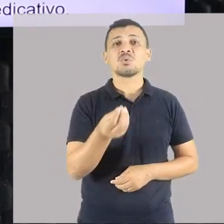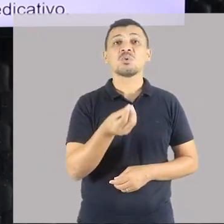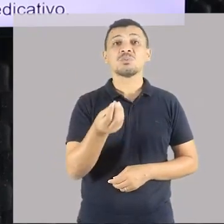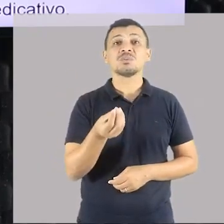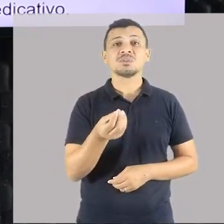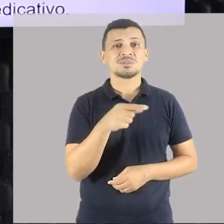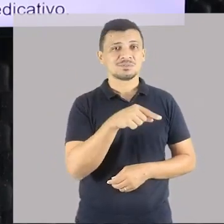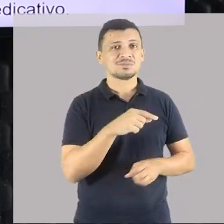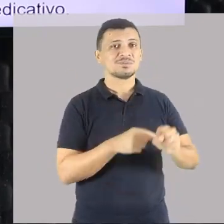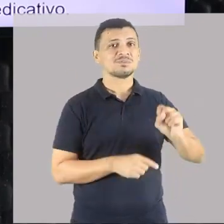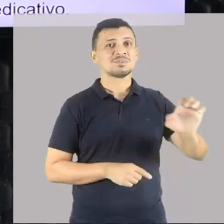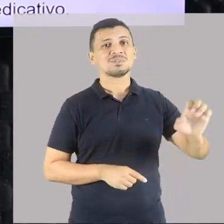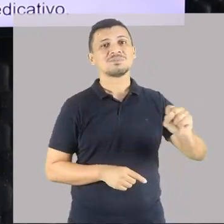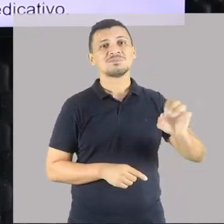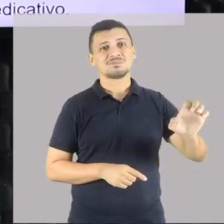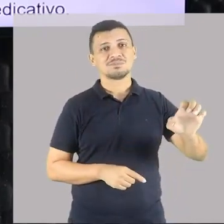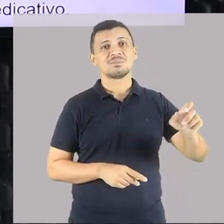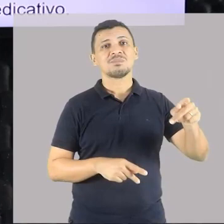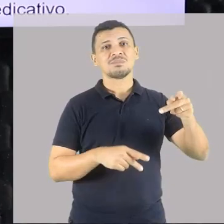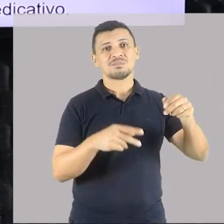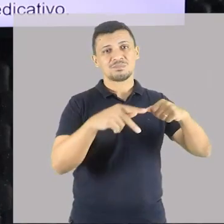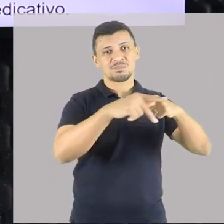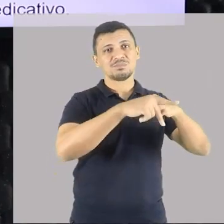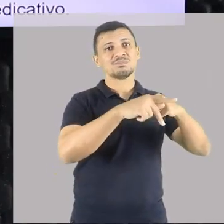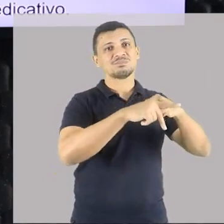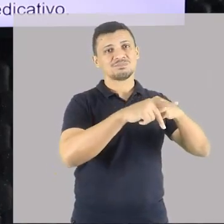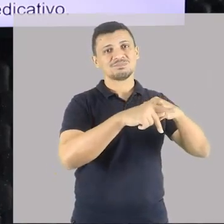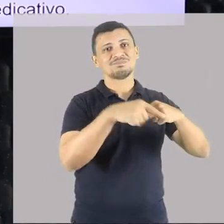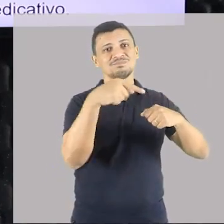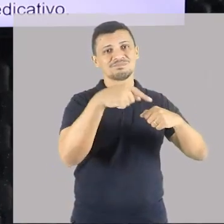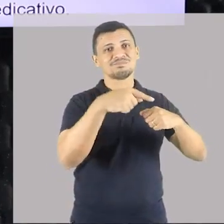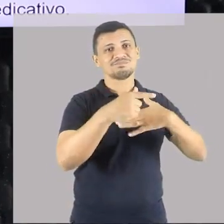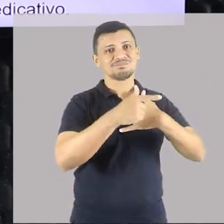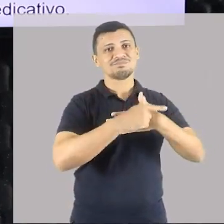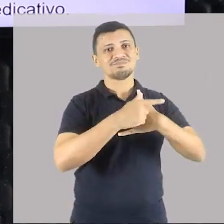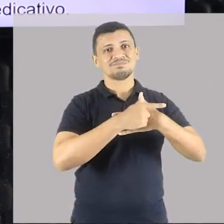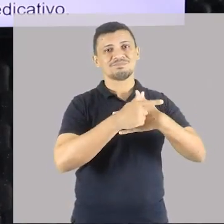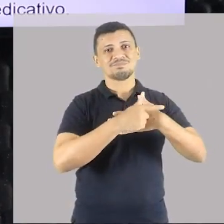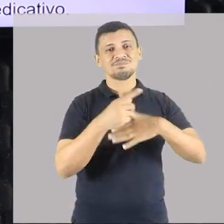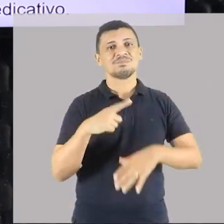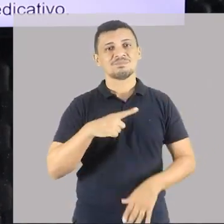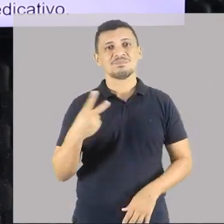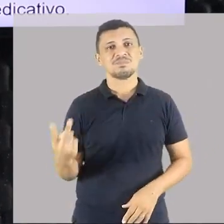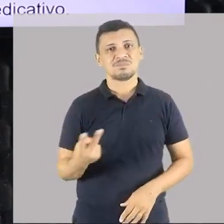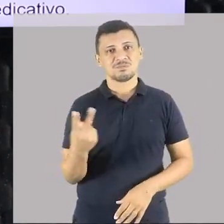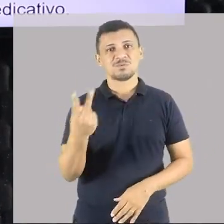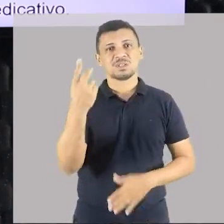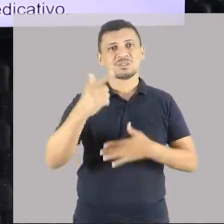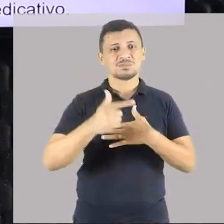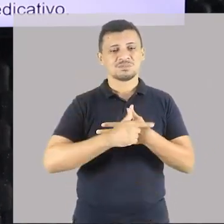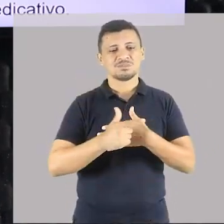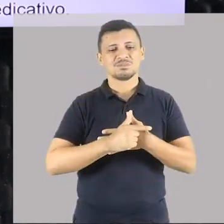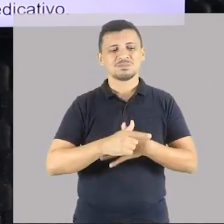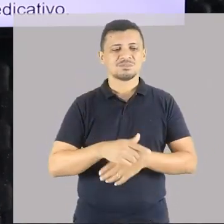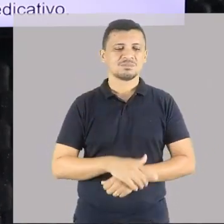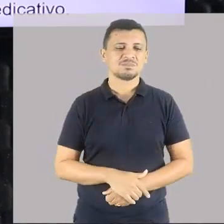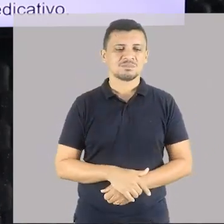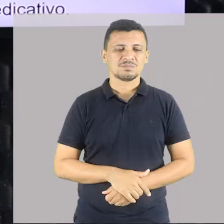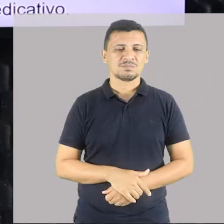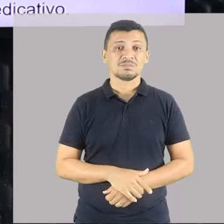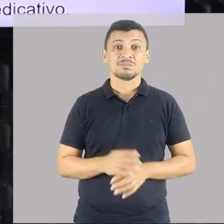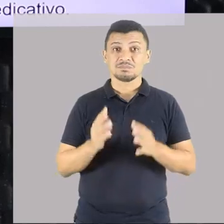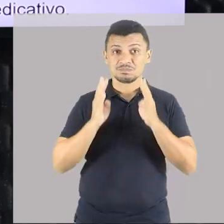si, que tem função de pronome apassivador. É esse si que me dá esse valor da função desse termo, tá?